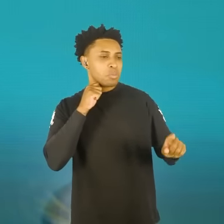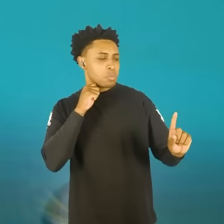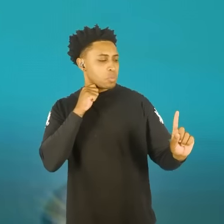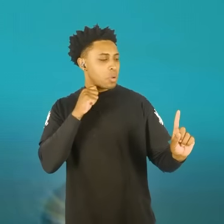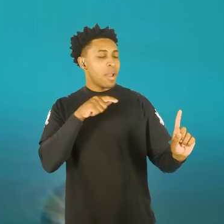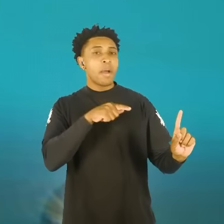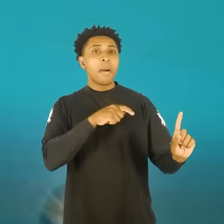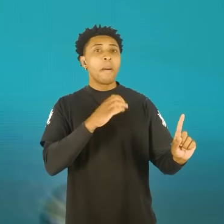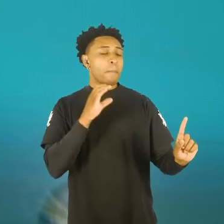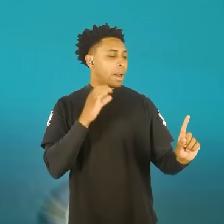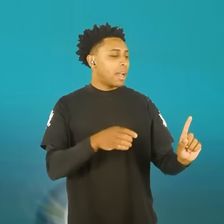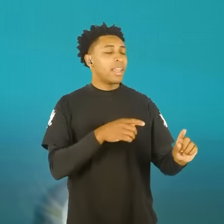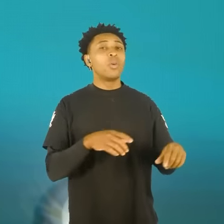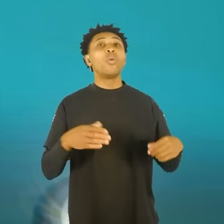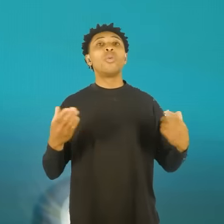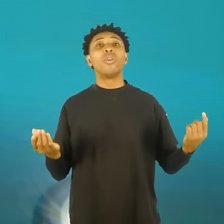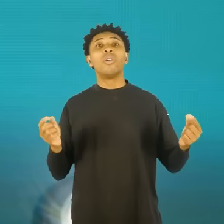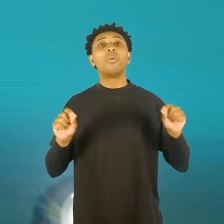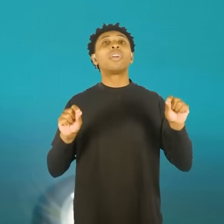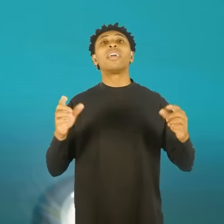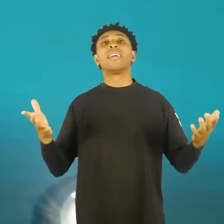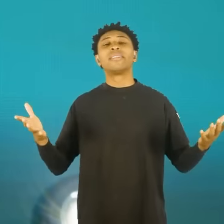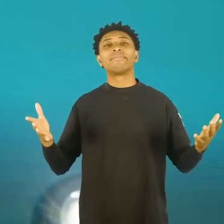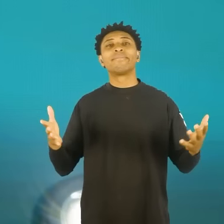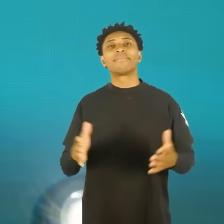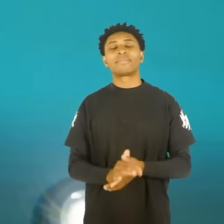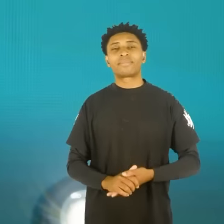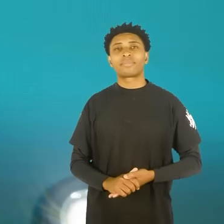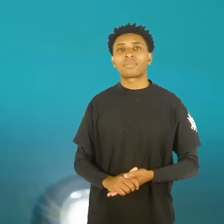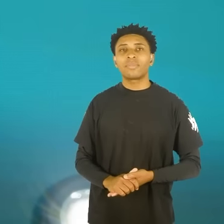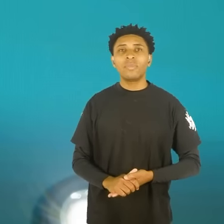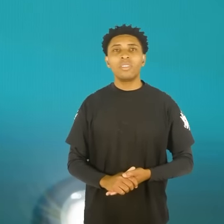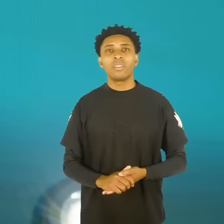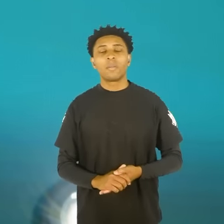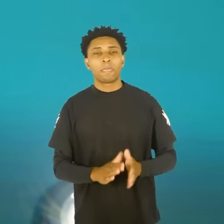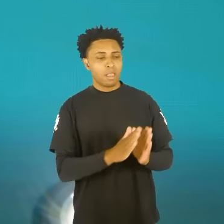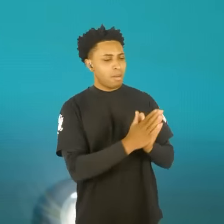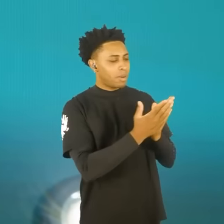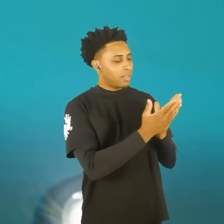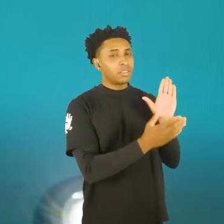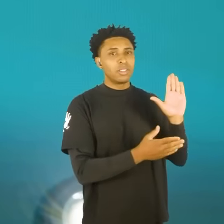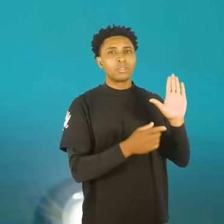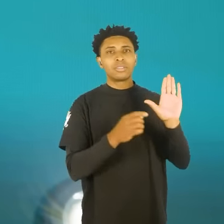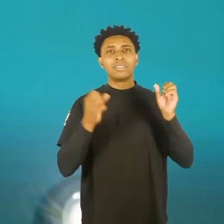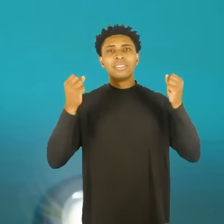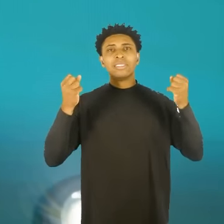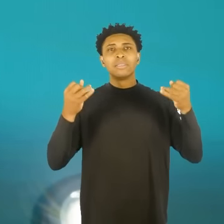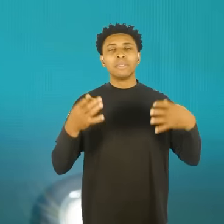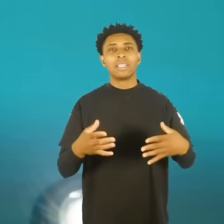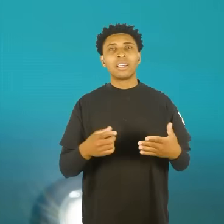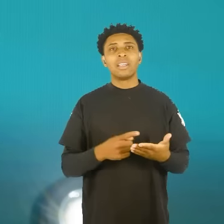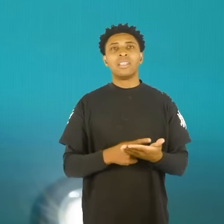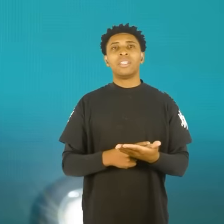Qual foi o mal que Abel fez para Caim? O texto deixa claro, lá em